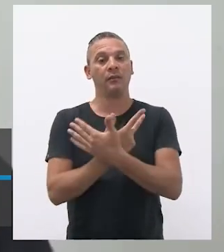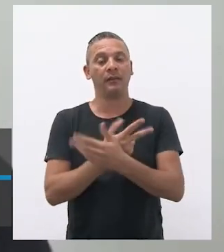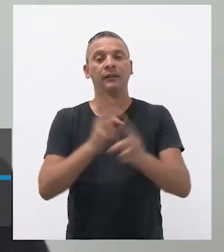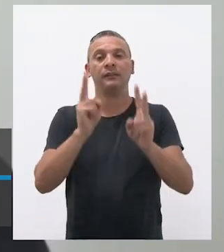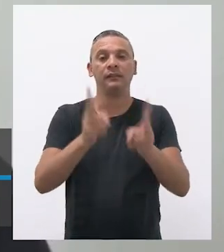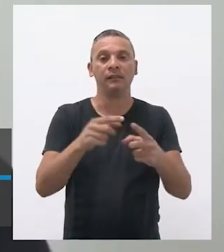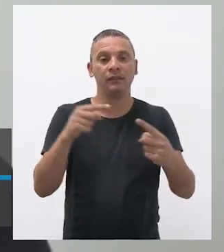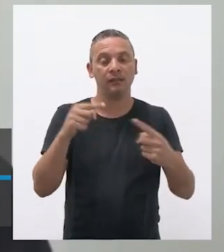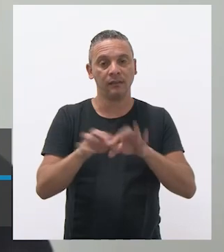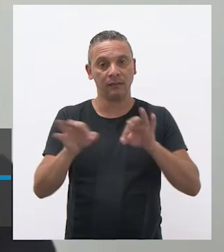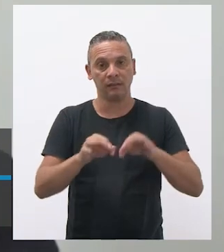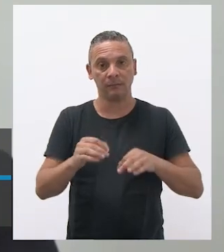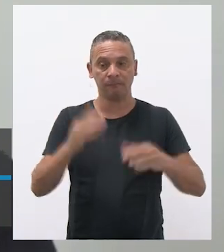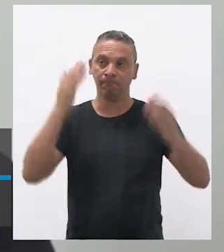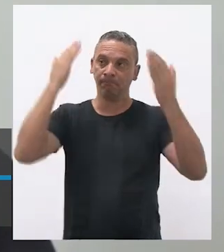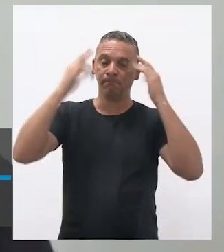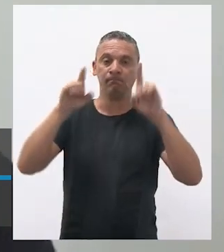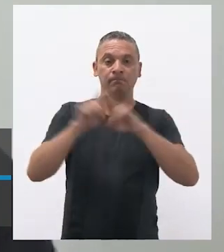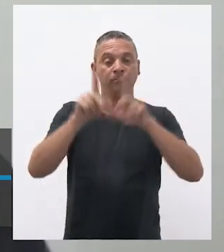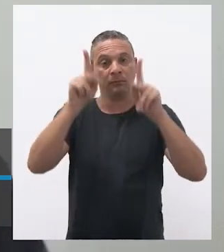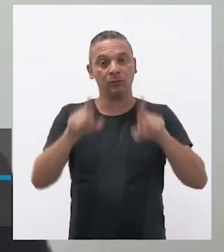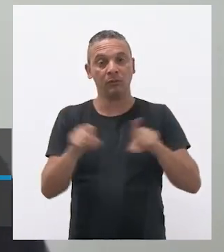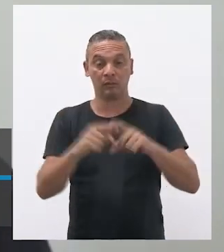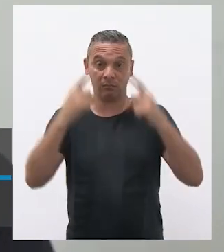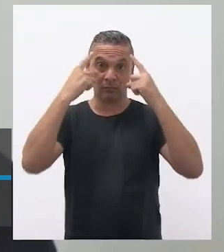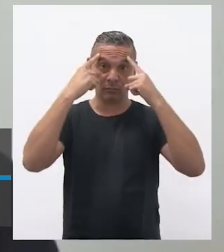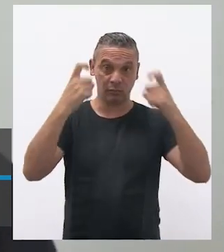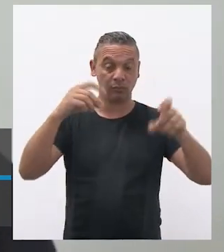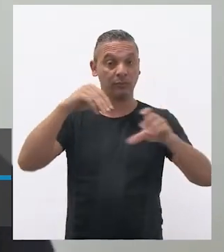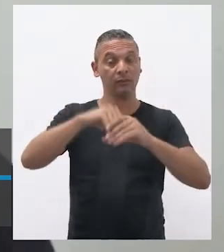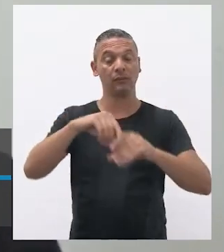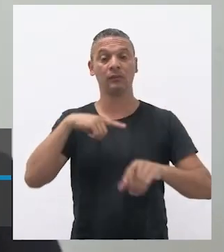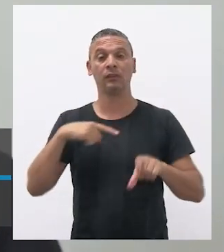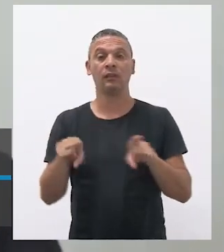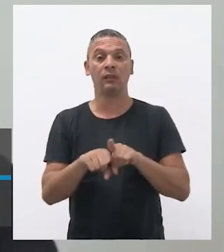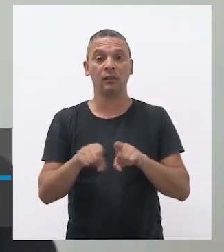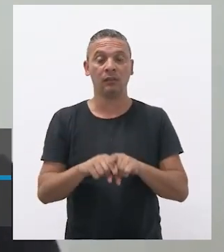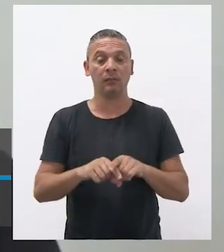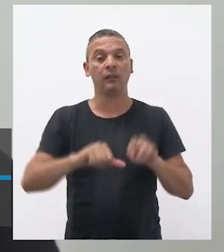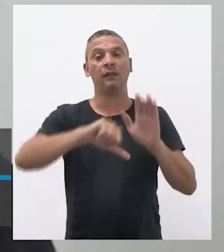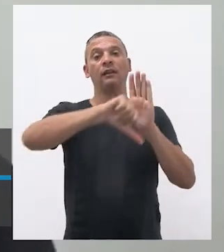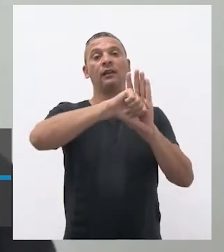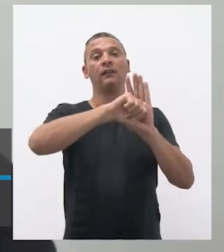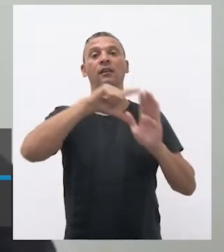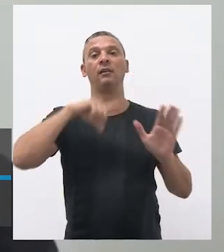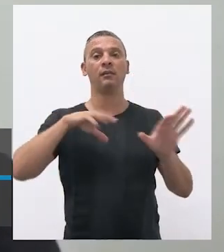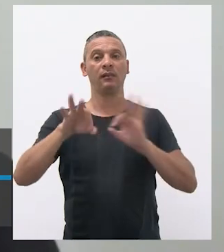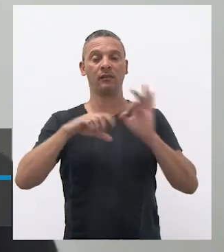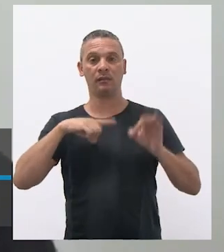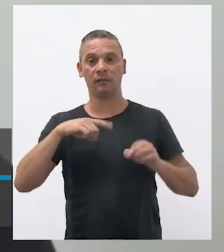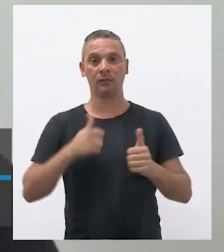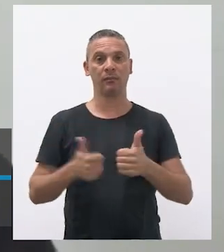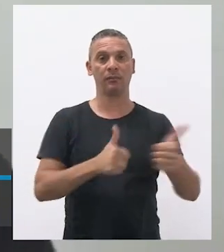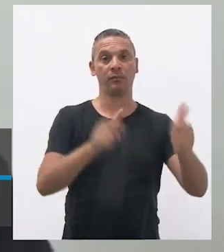tempo, e fora daquele período de tempo, os mantimentos permaneciam trancados, né, nos